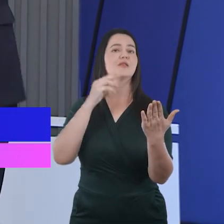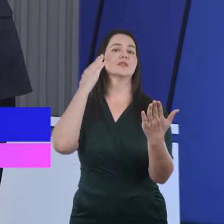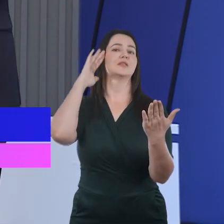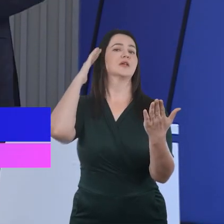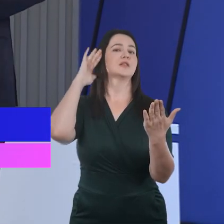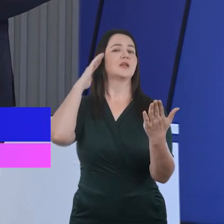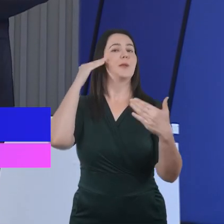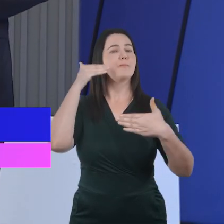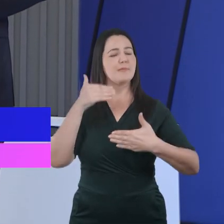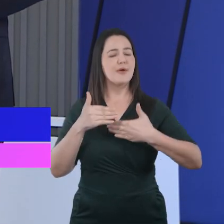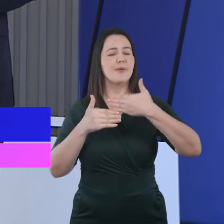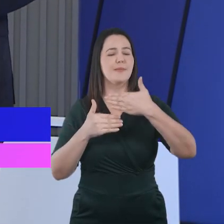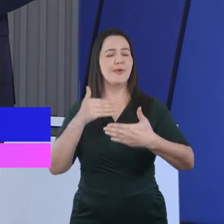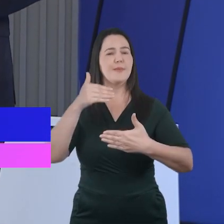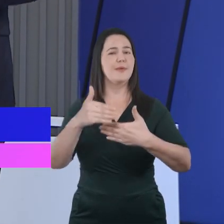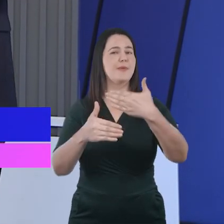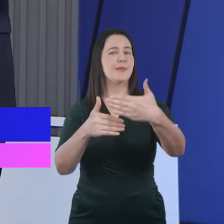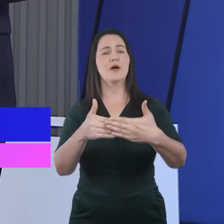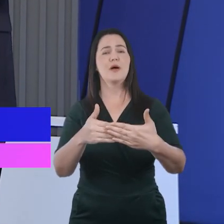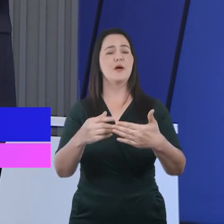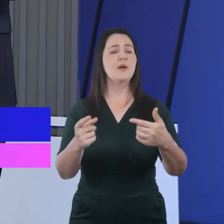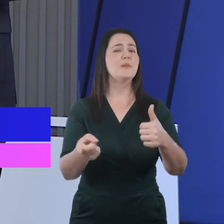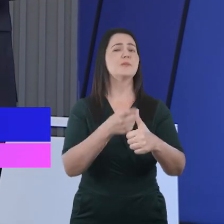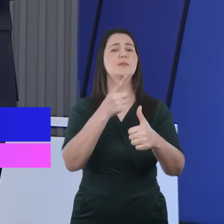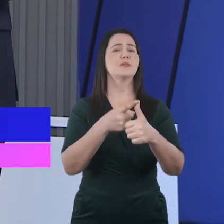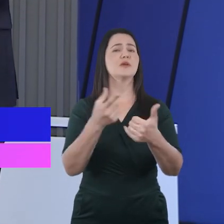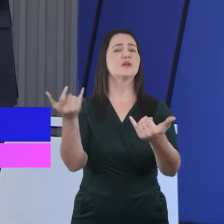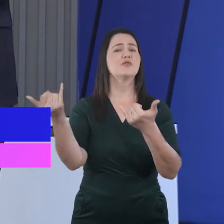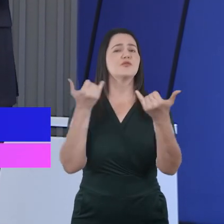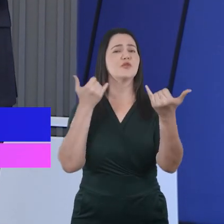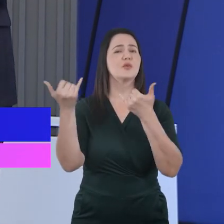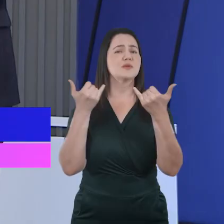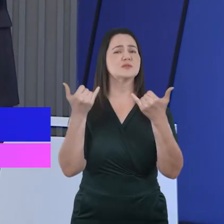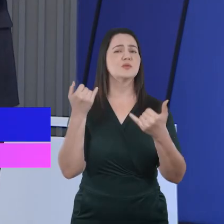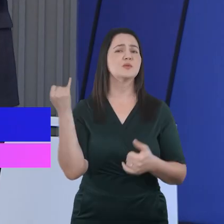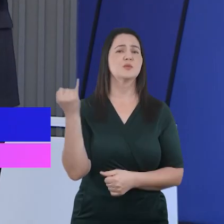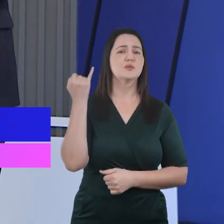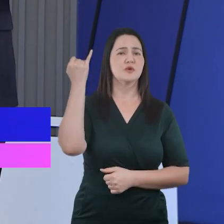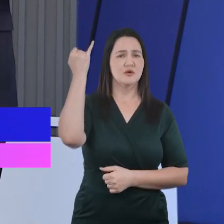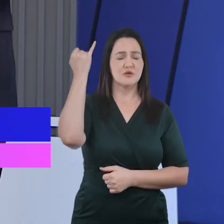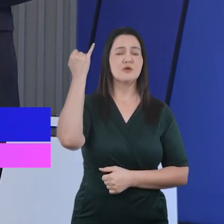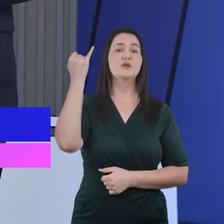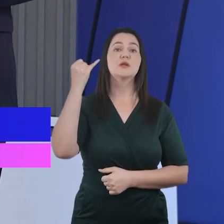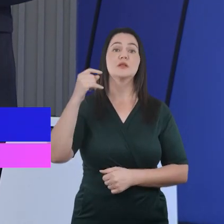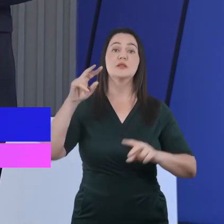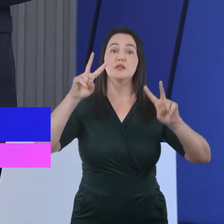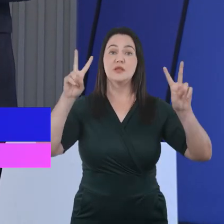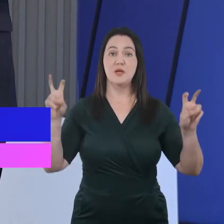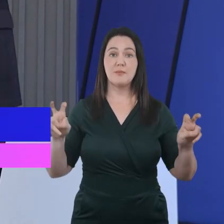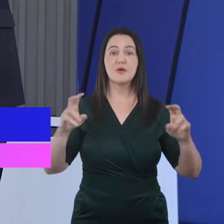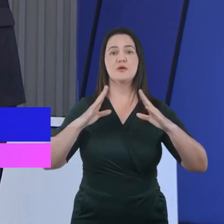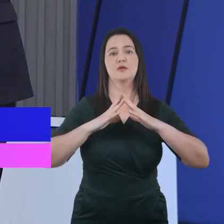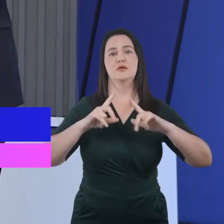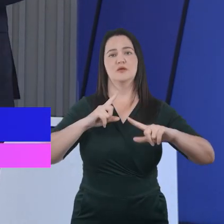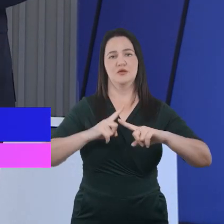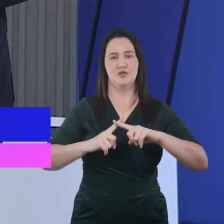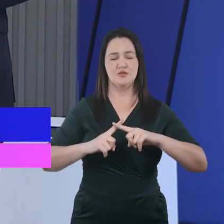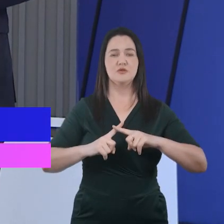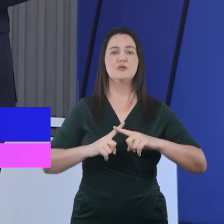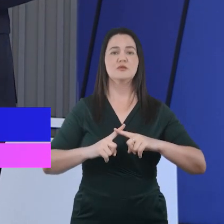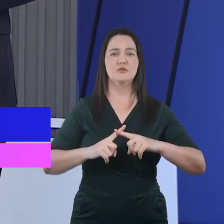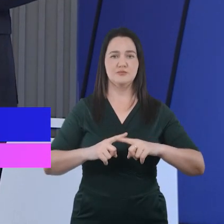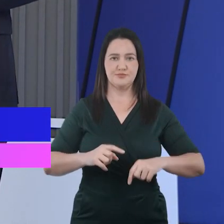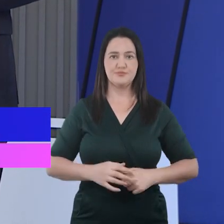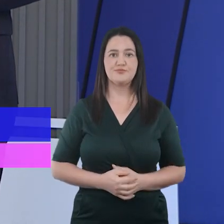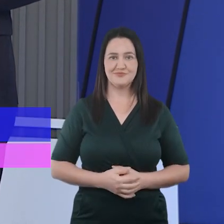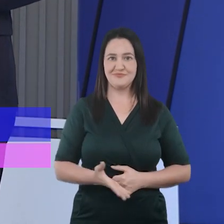vamos diretamente para a palavra, onde vamos ter a primeira informação importante neste tema